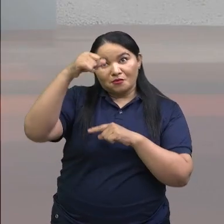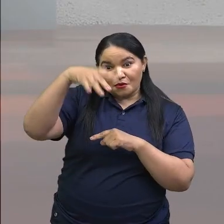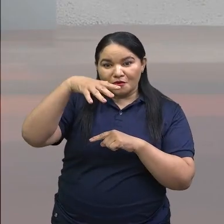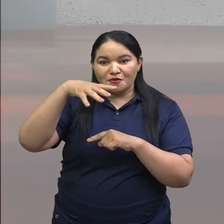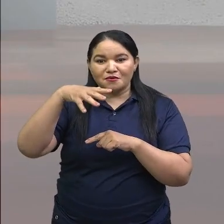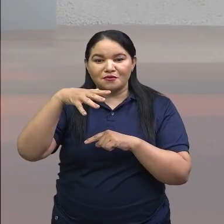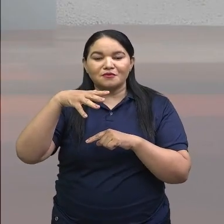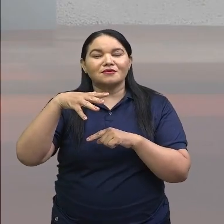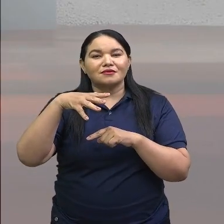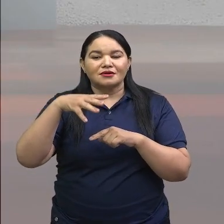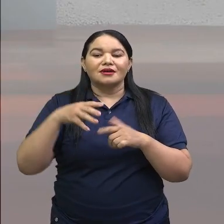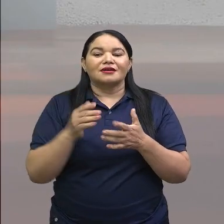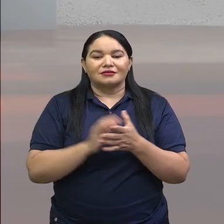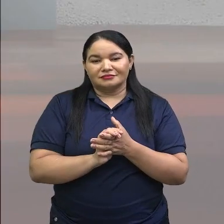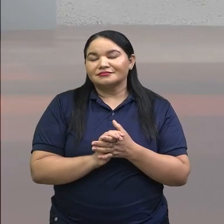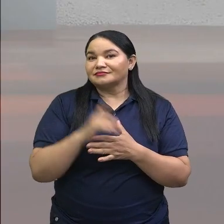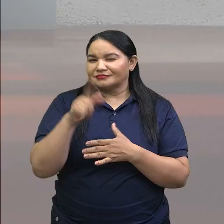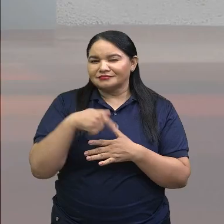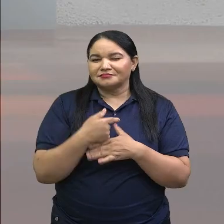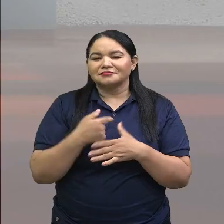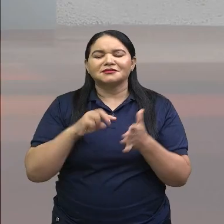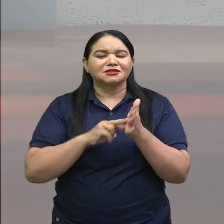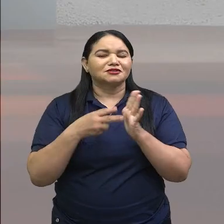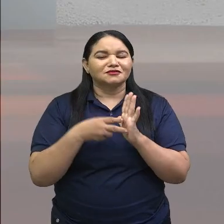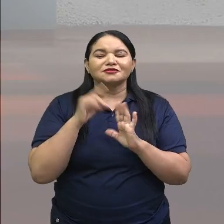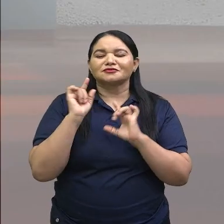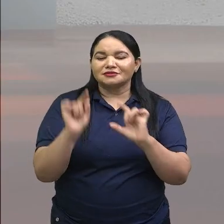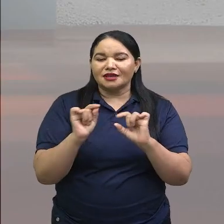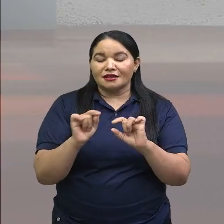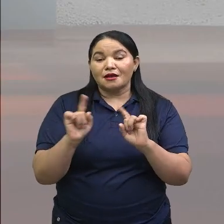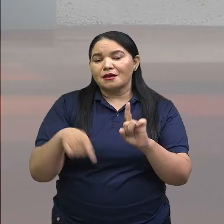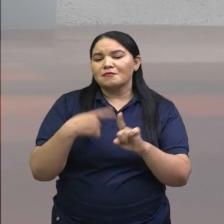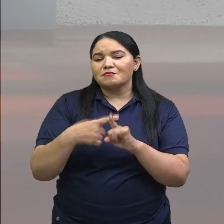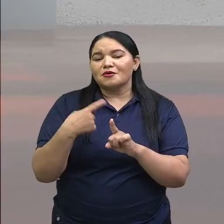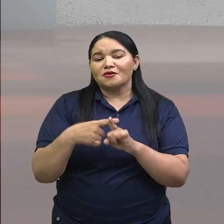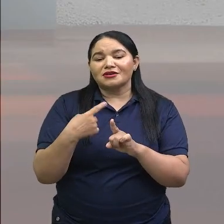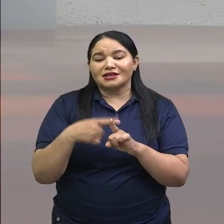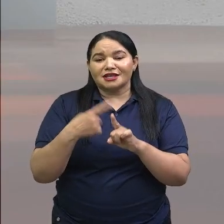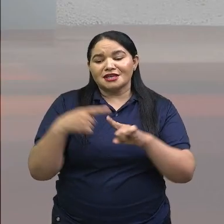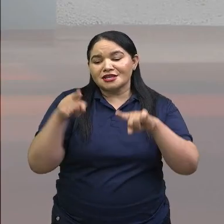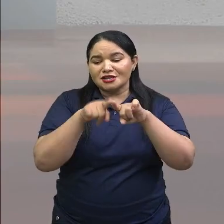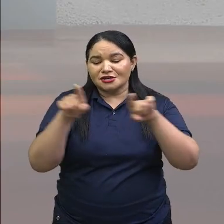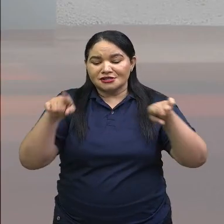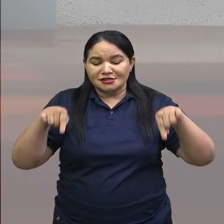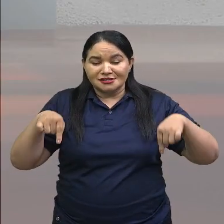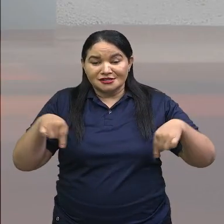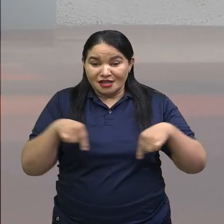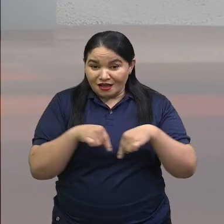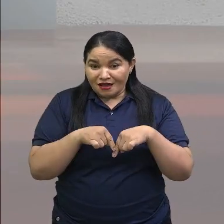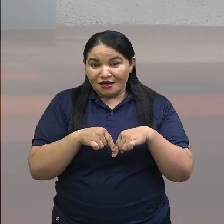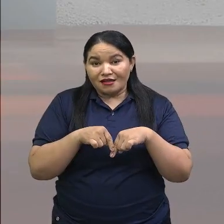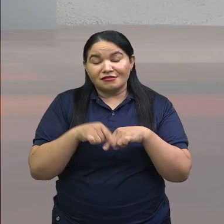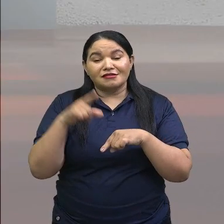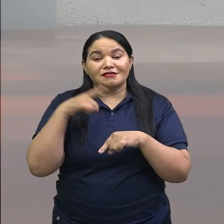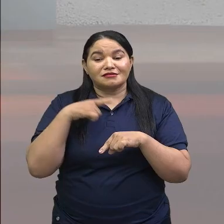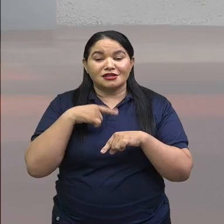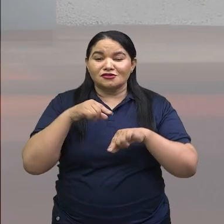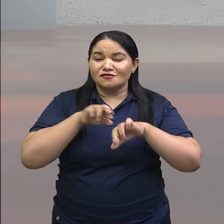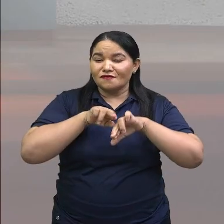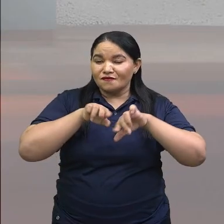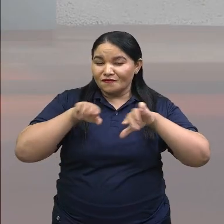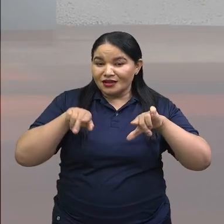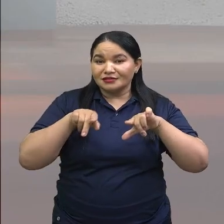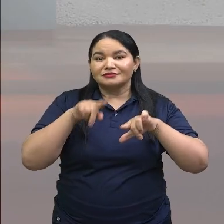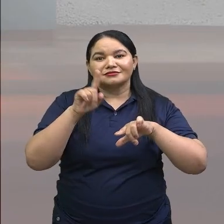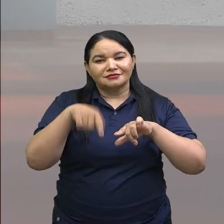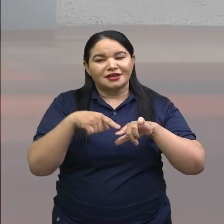lâmpadas. O que significa dizer isso? Por que aparece em uma sala, você tem um